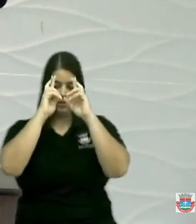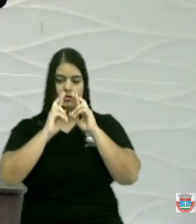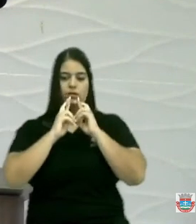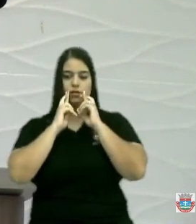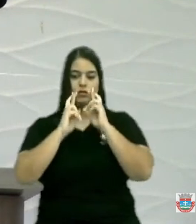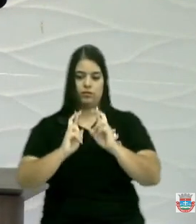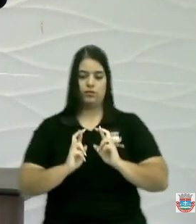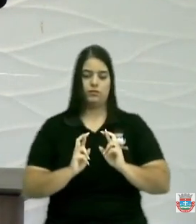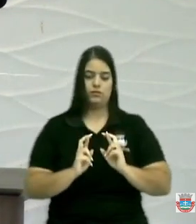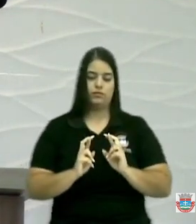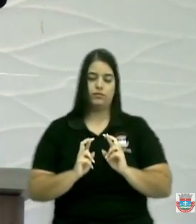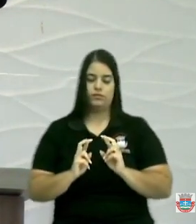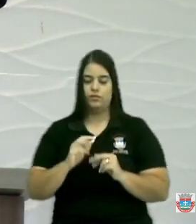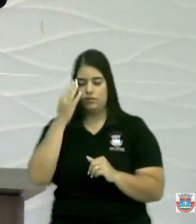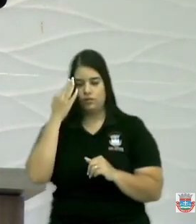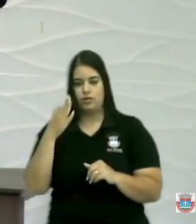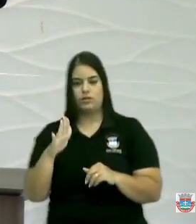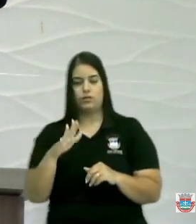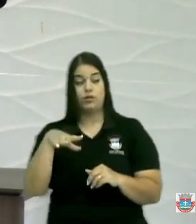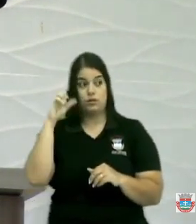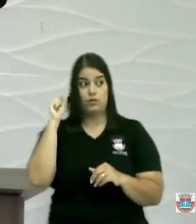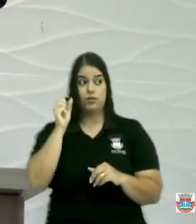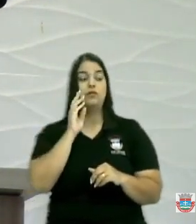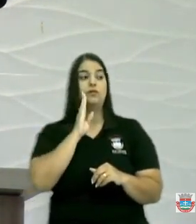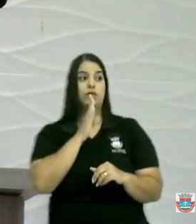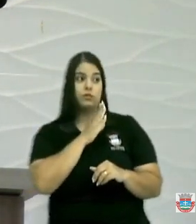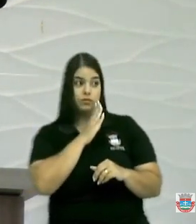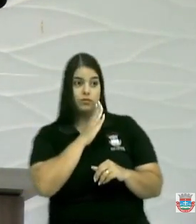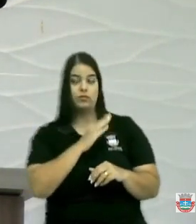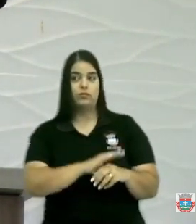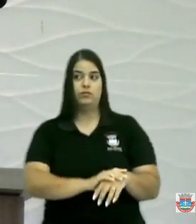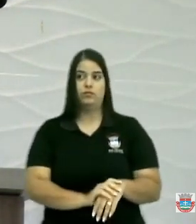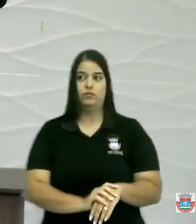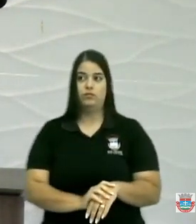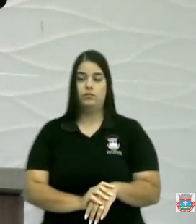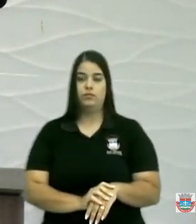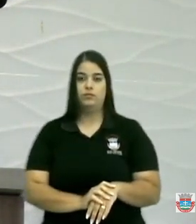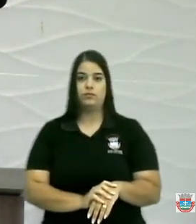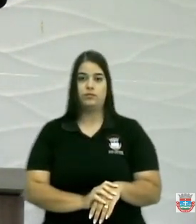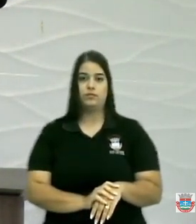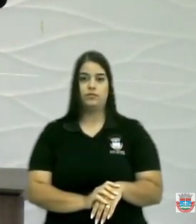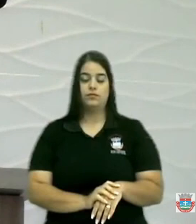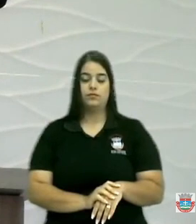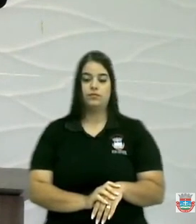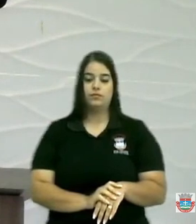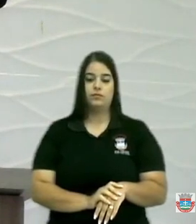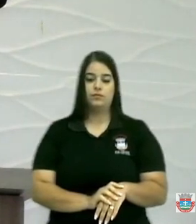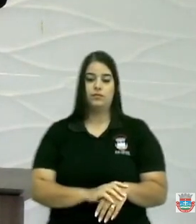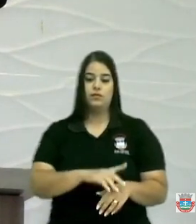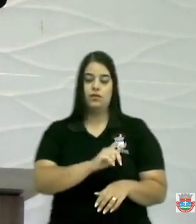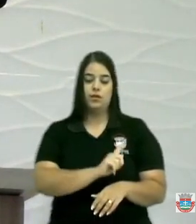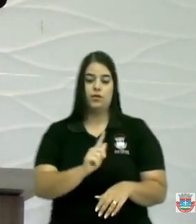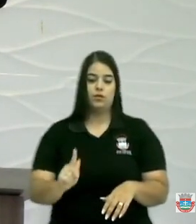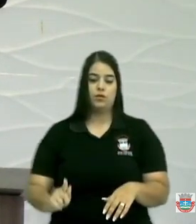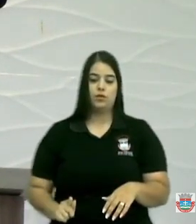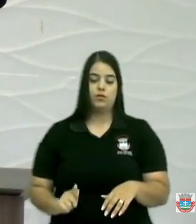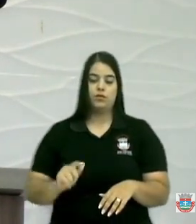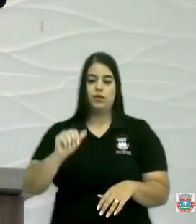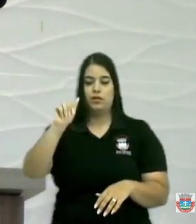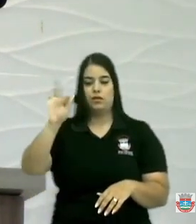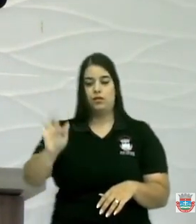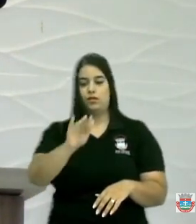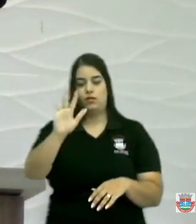feito, né? Escutei Bruno falando ali que existe um plano, um governo federal que vai